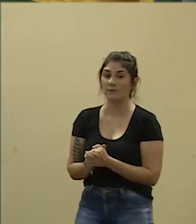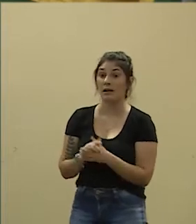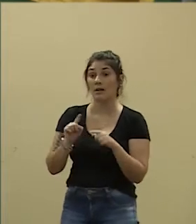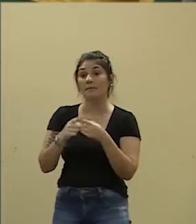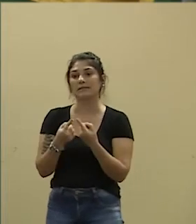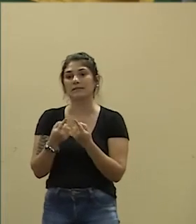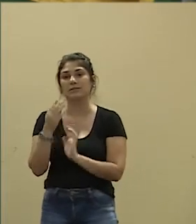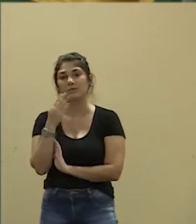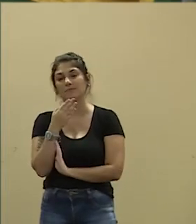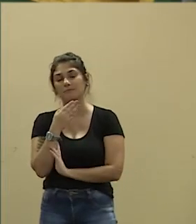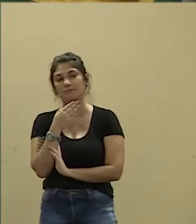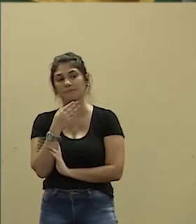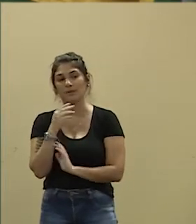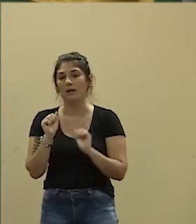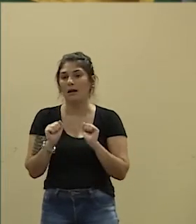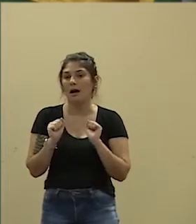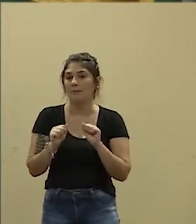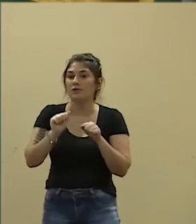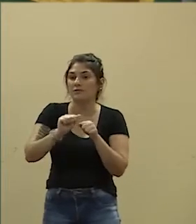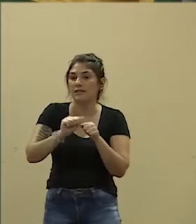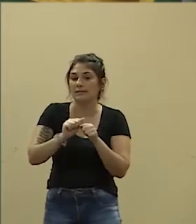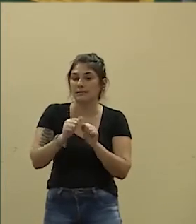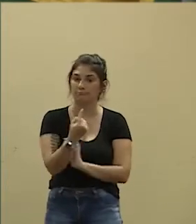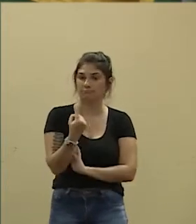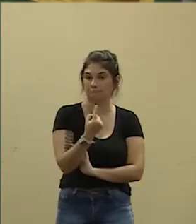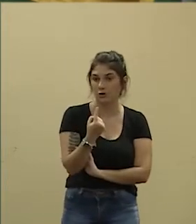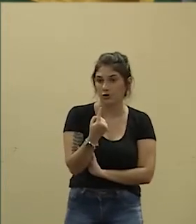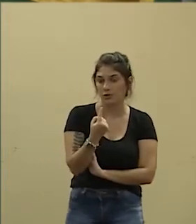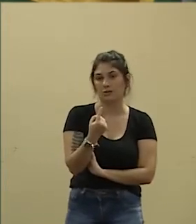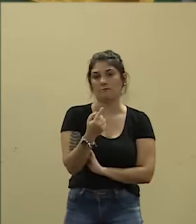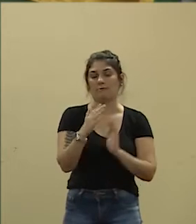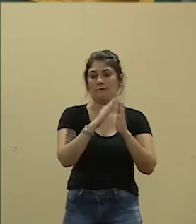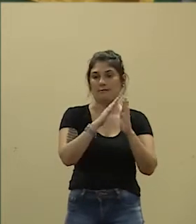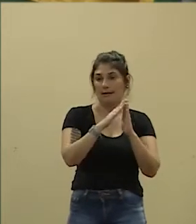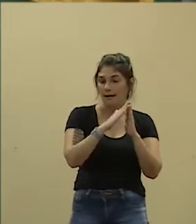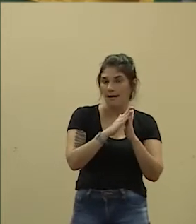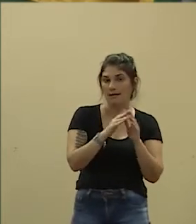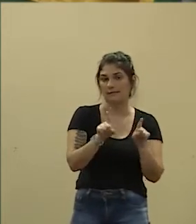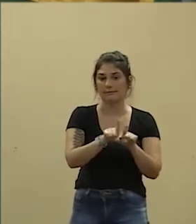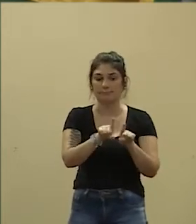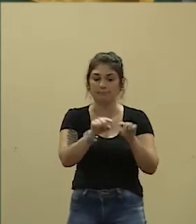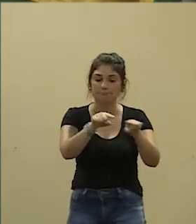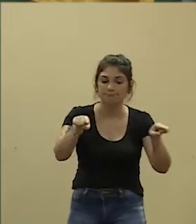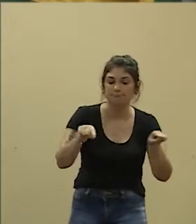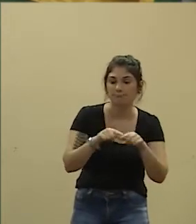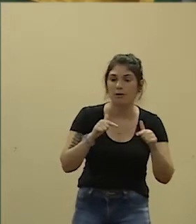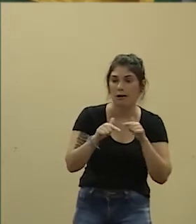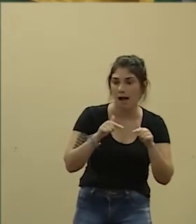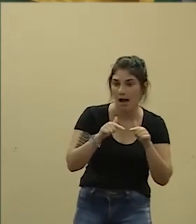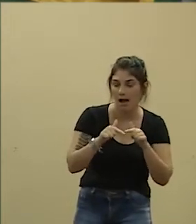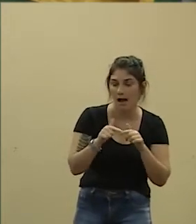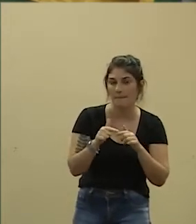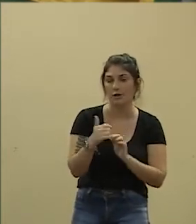pode fazer é por conta é a gente na nossa casa no nosso escritório enfim usando o nosso computador um celular zinho mas algumas